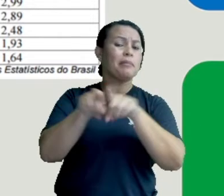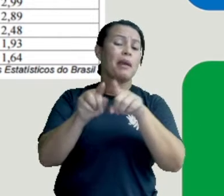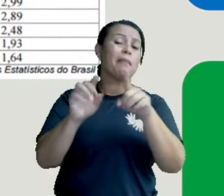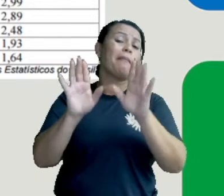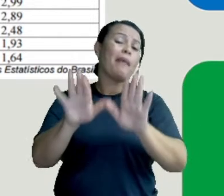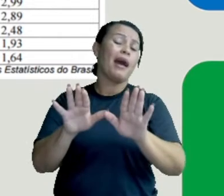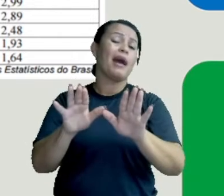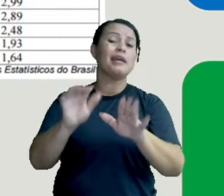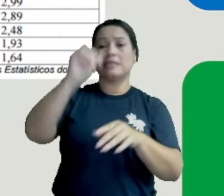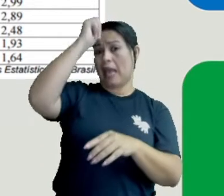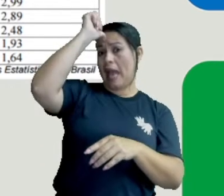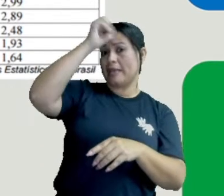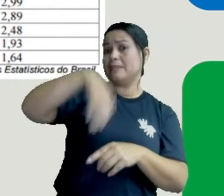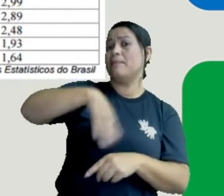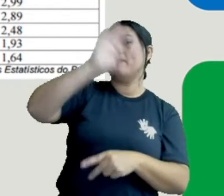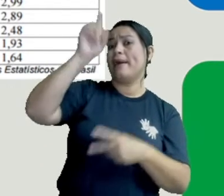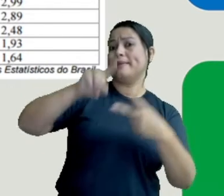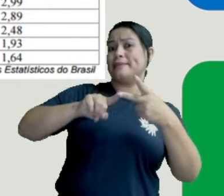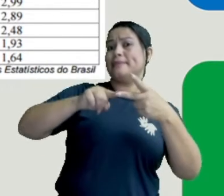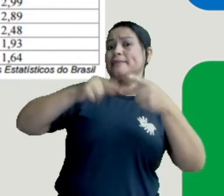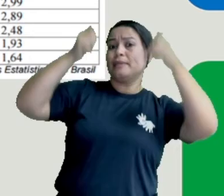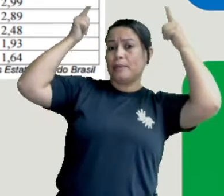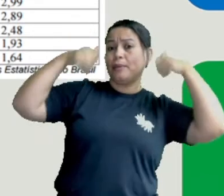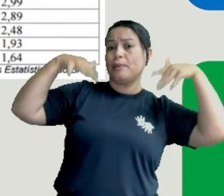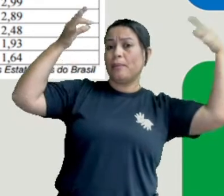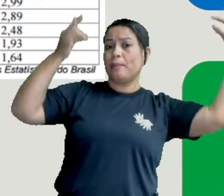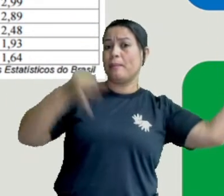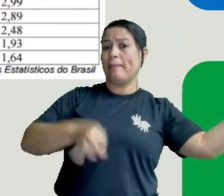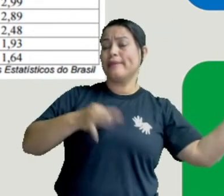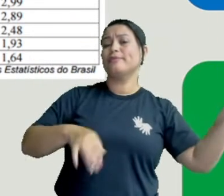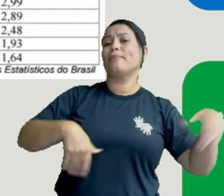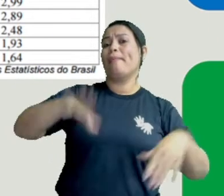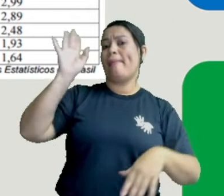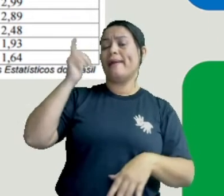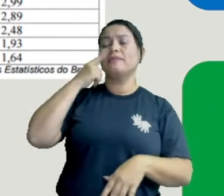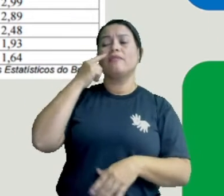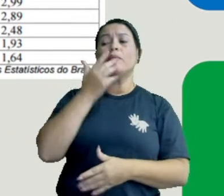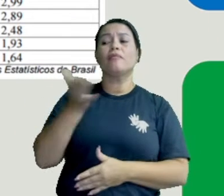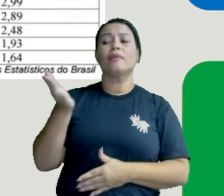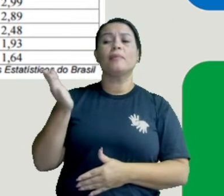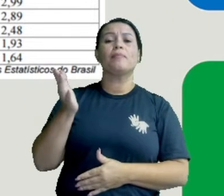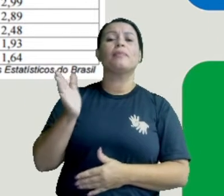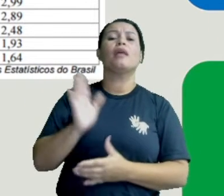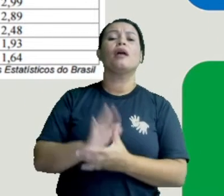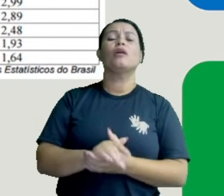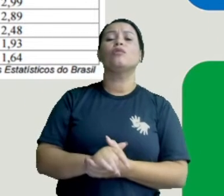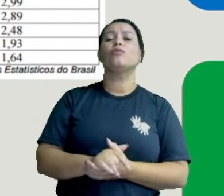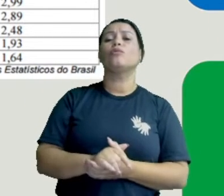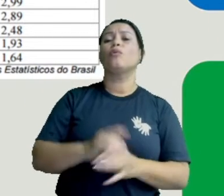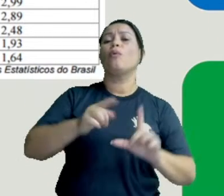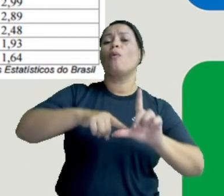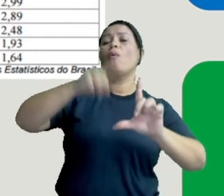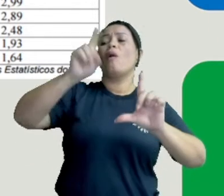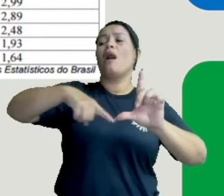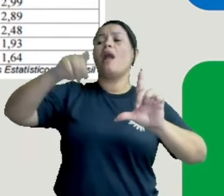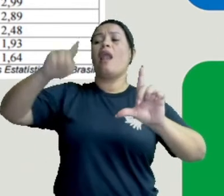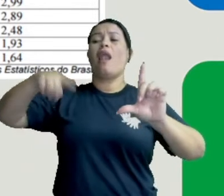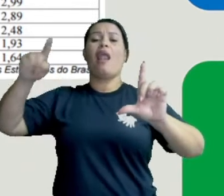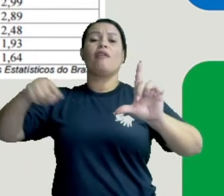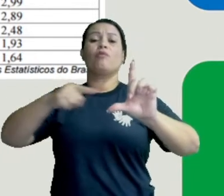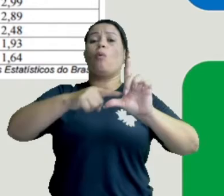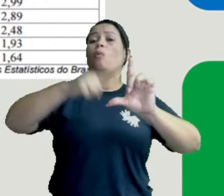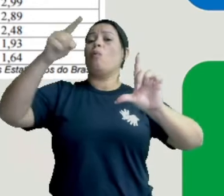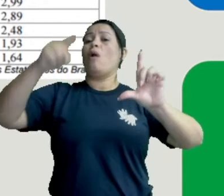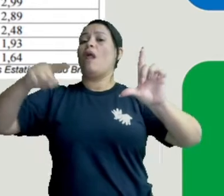tem a Índia e México. Tá? Nesse gráfico, embora as informações estejam miudinhas, mas dá para